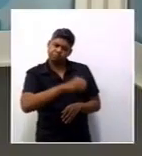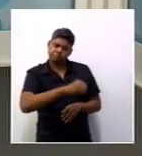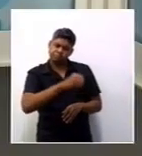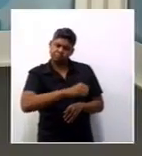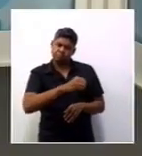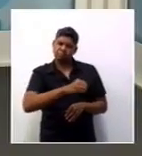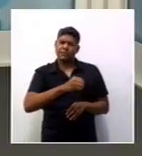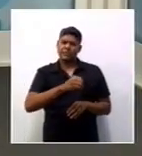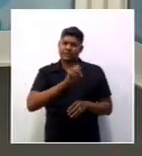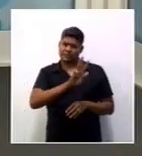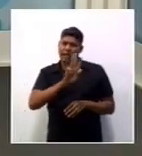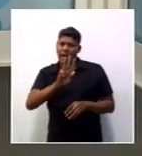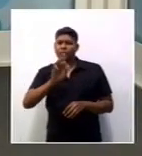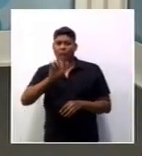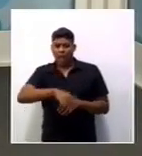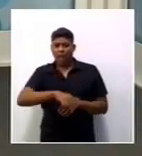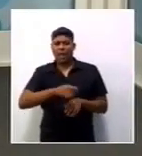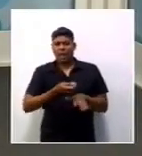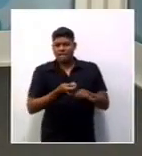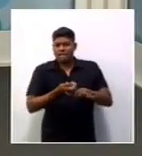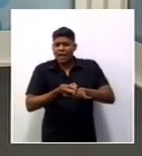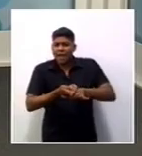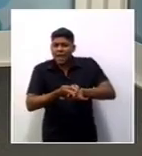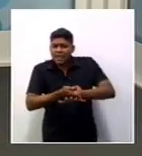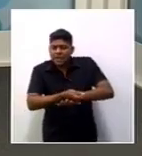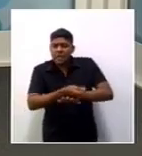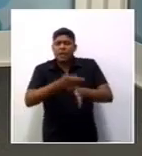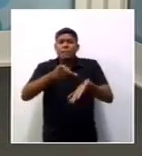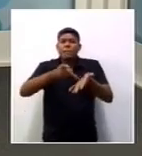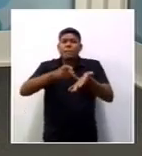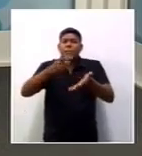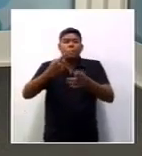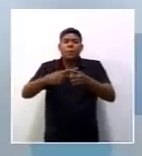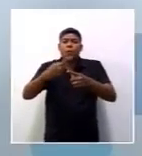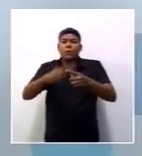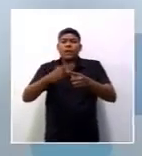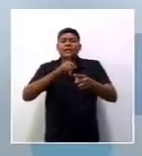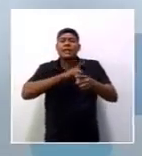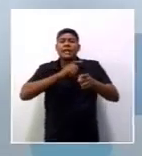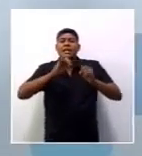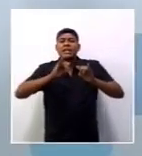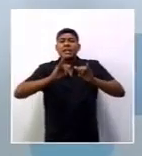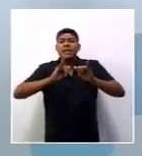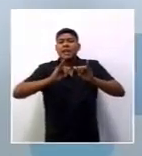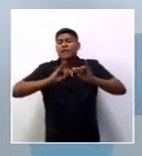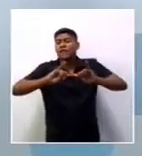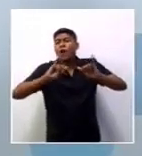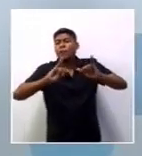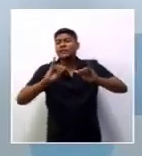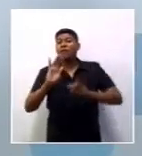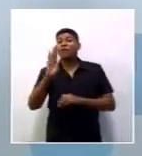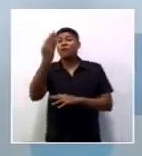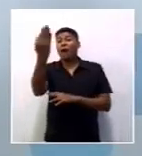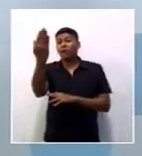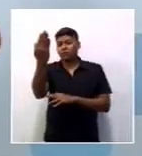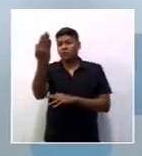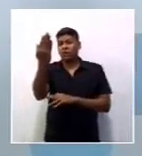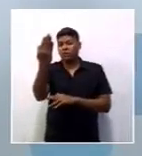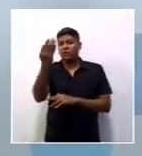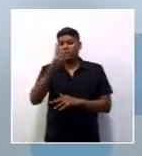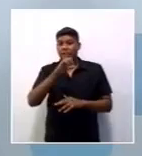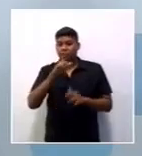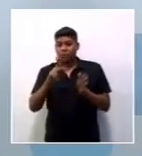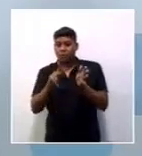eles são considerados fake news porque justamente eles te dão uma informação falsa. É uma informação falsa do